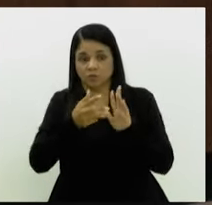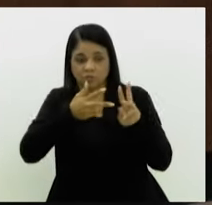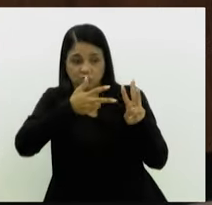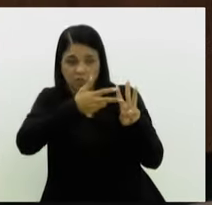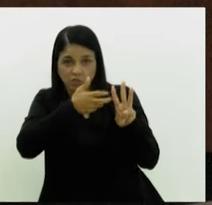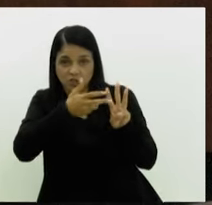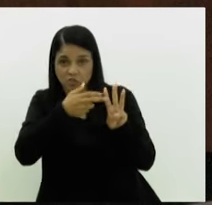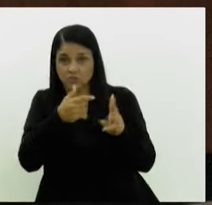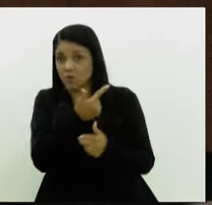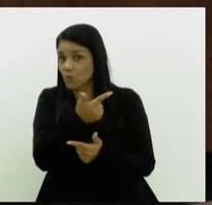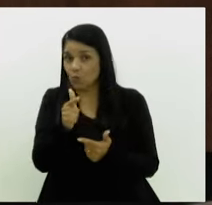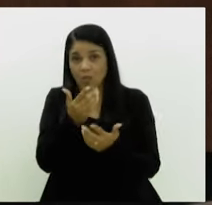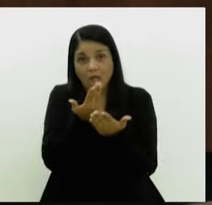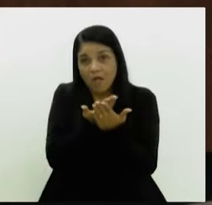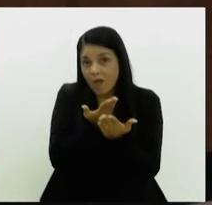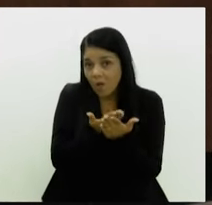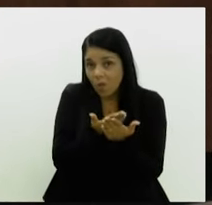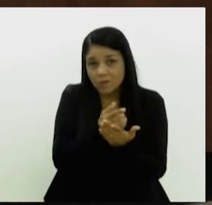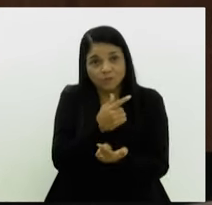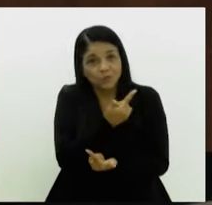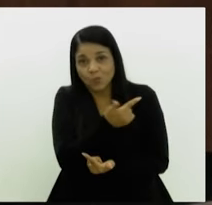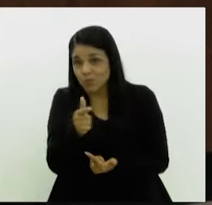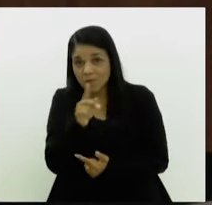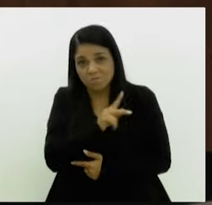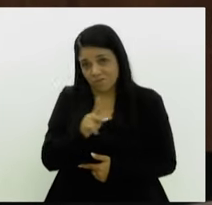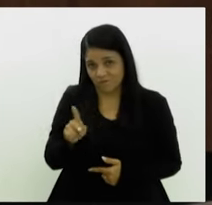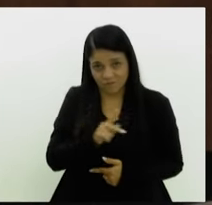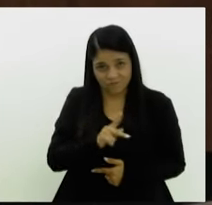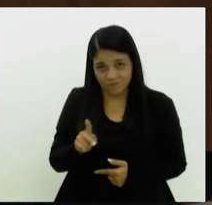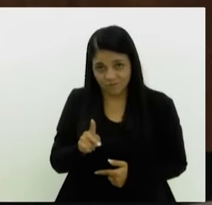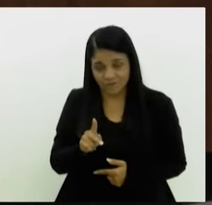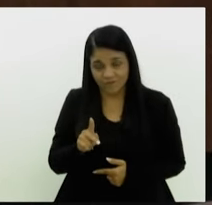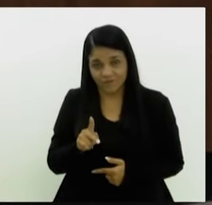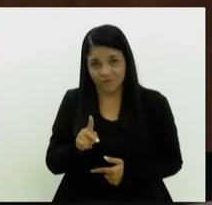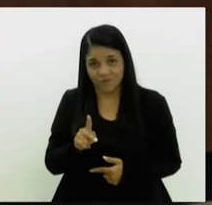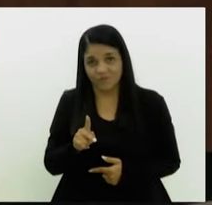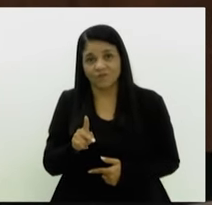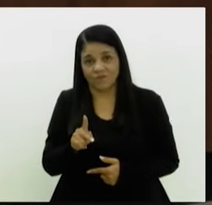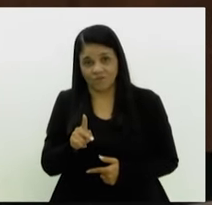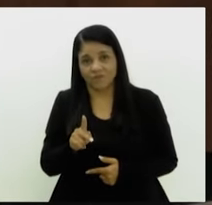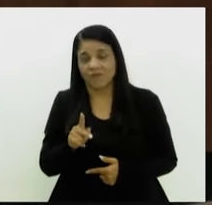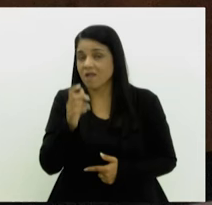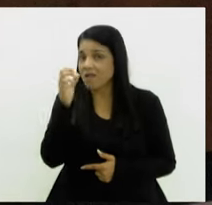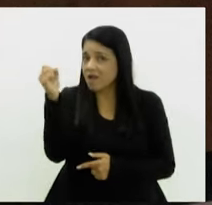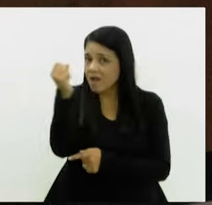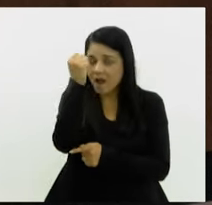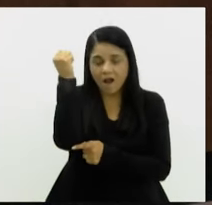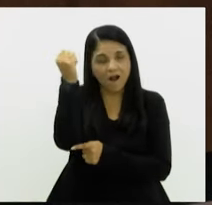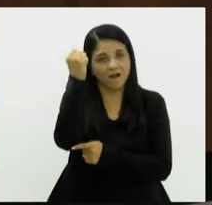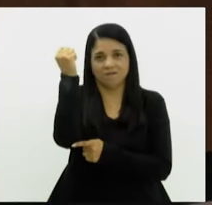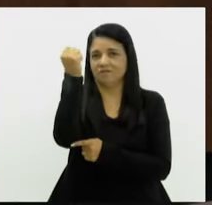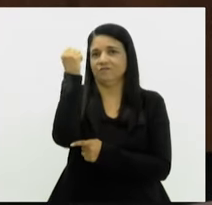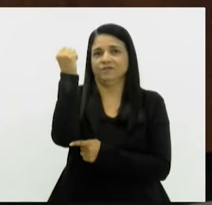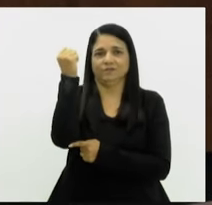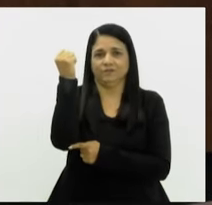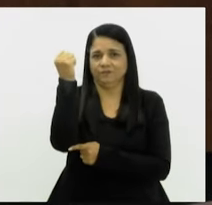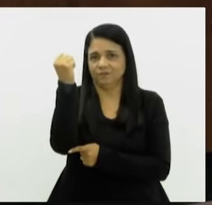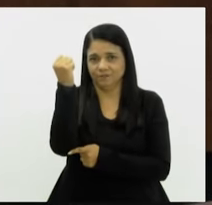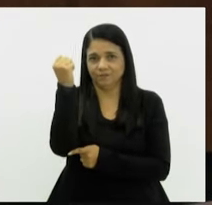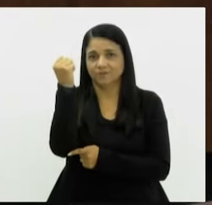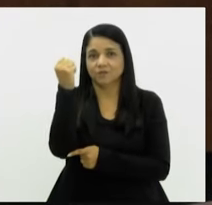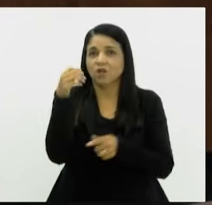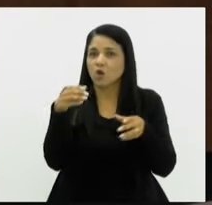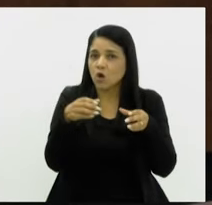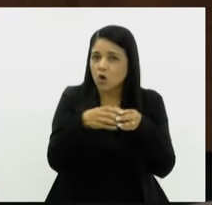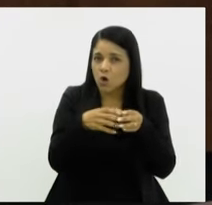está sem aula, sem professores, e essa situação é gravíssima, porque nossas